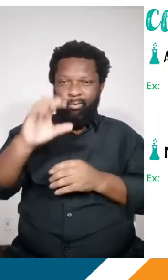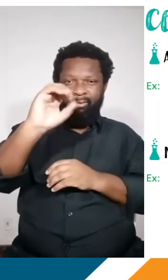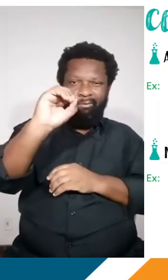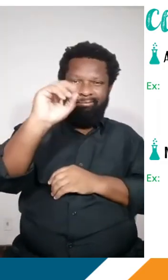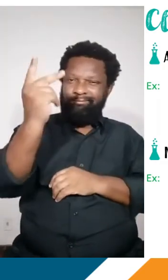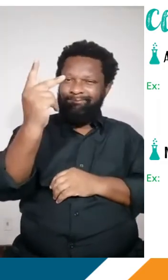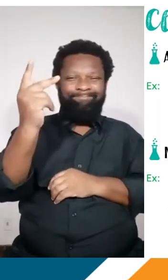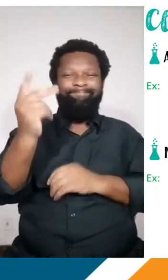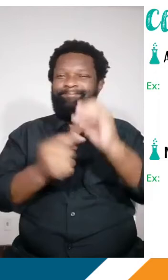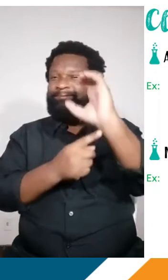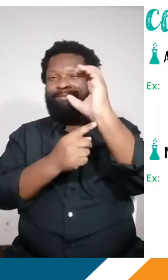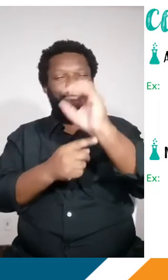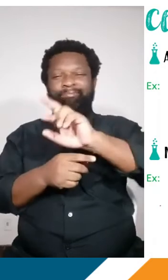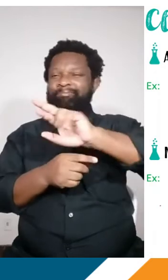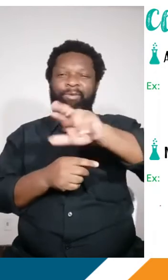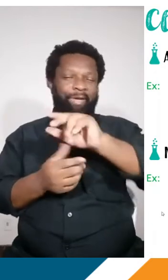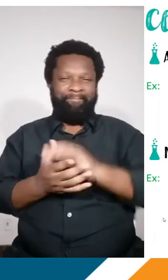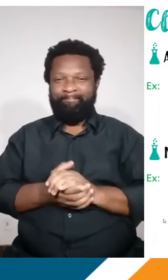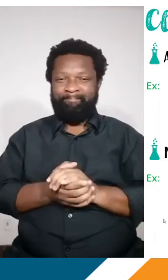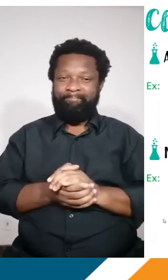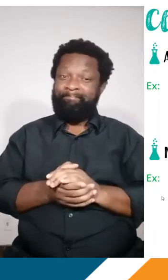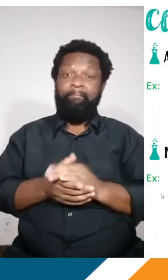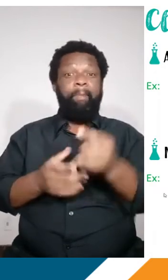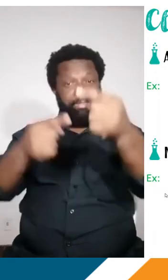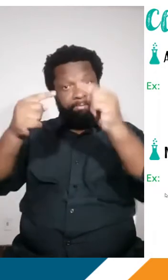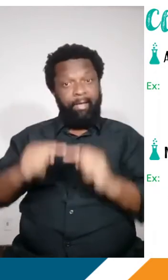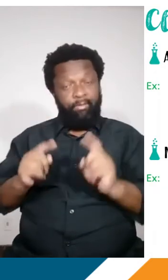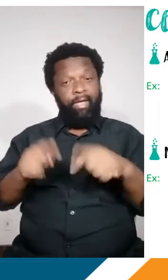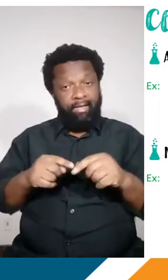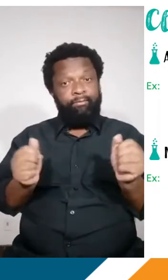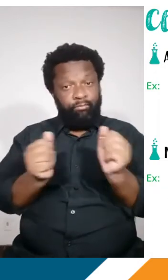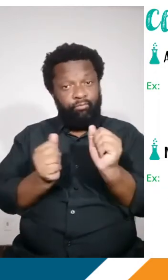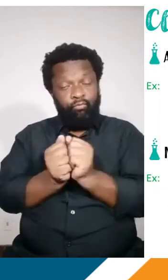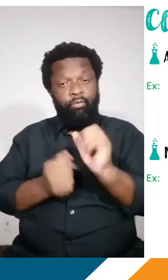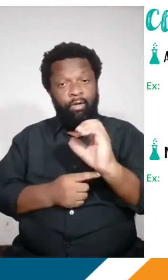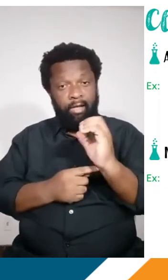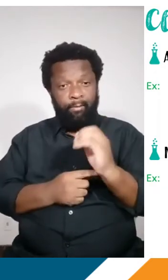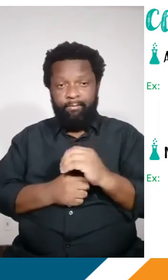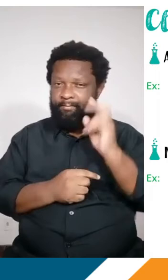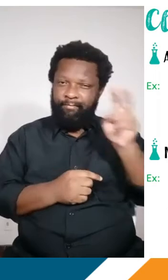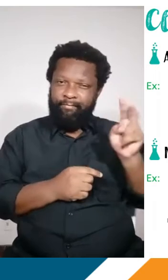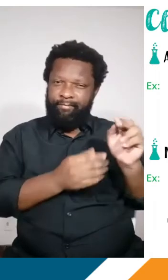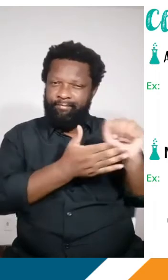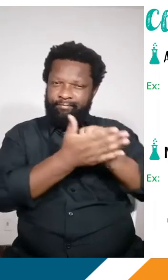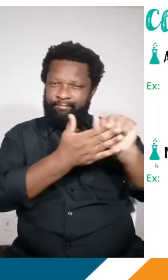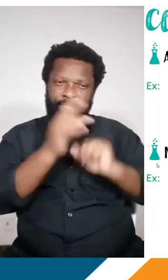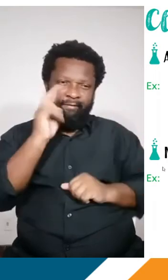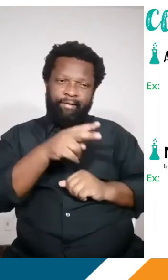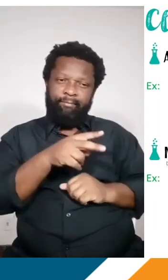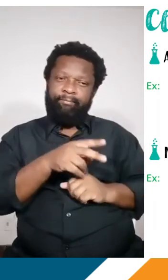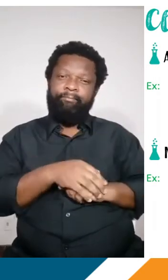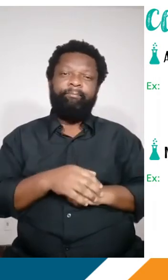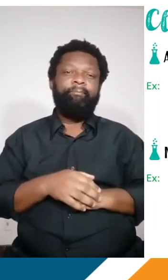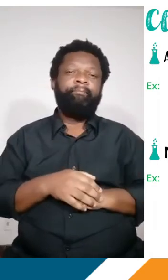é carbono, não é uma ramificação como aqui. Deixa só eu apagar. Como